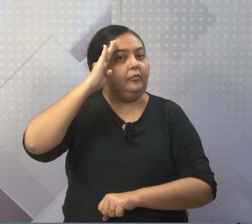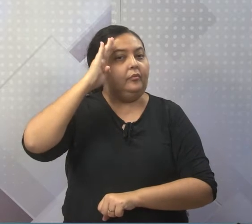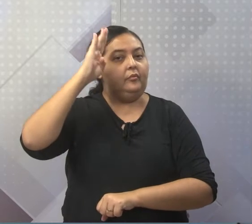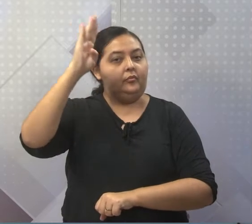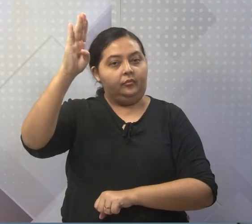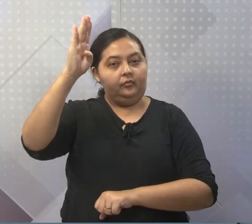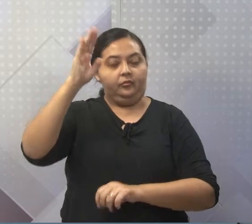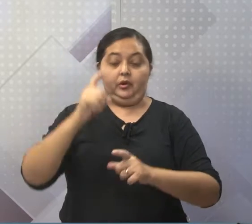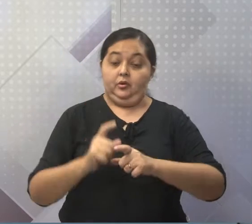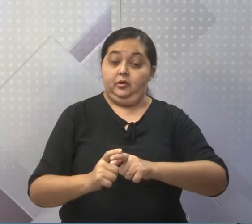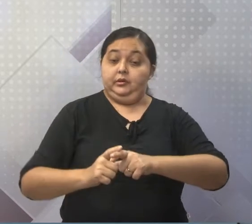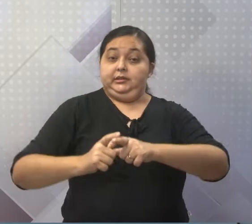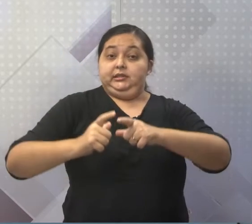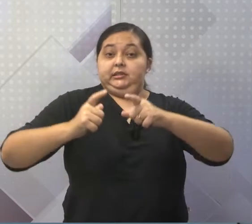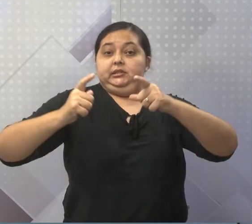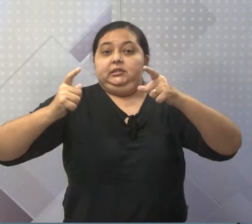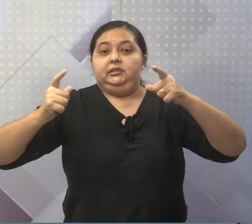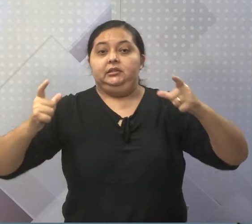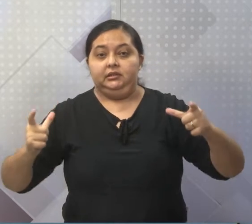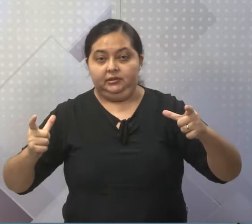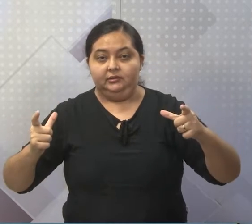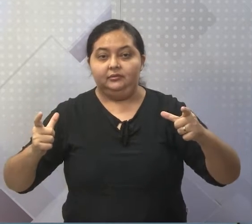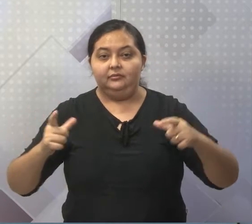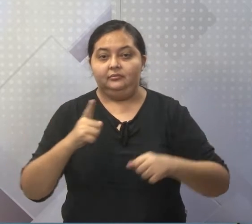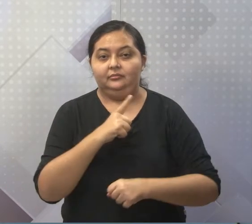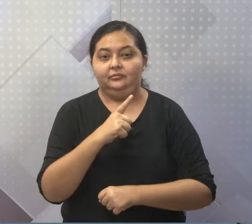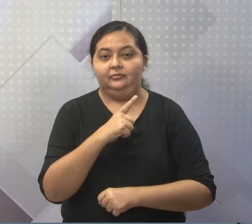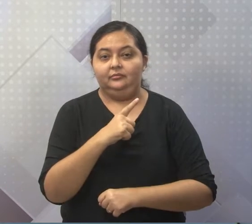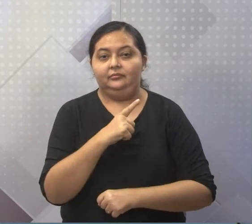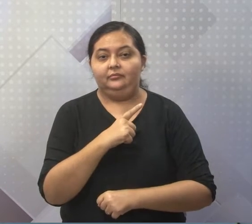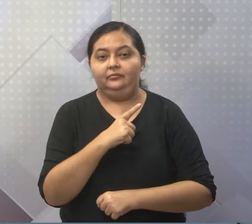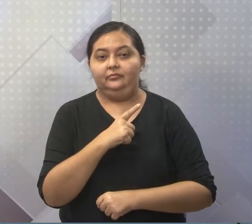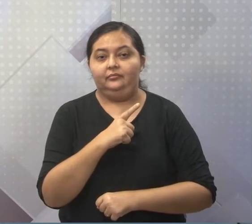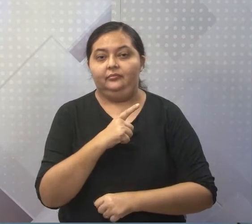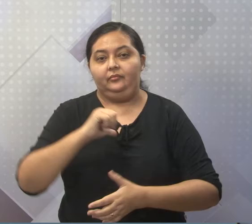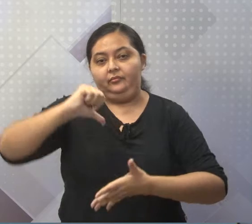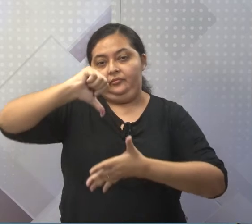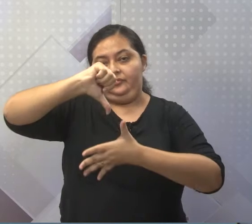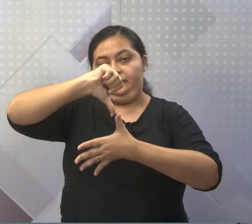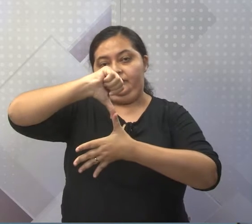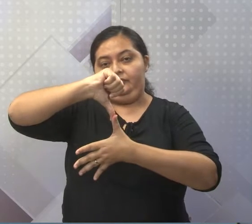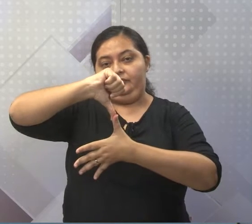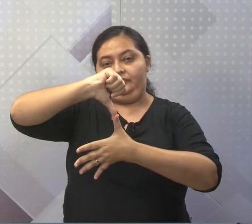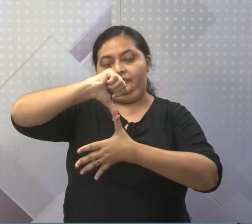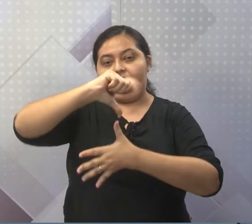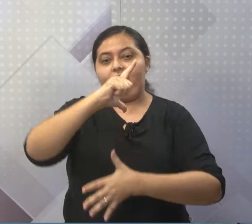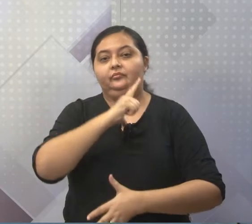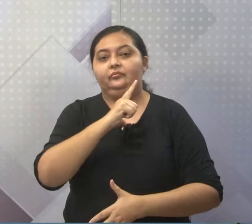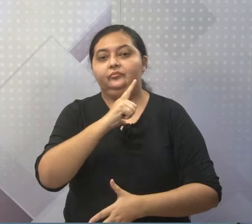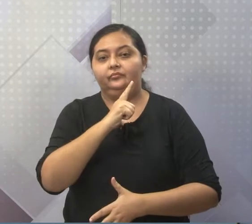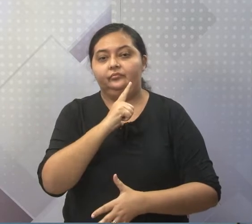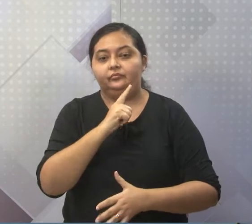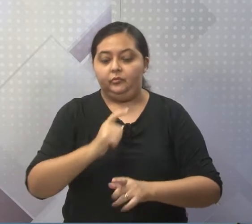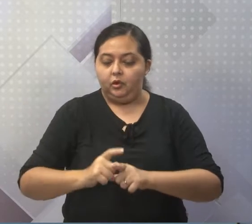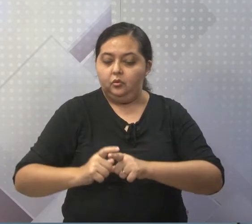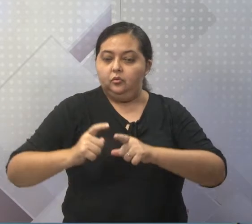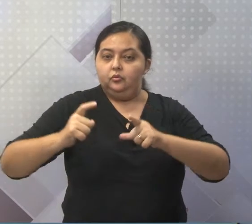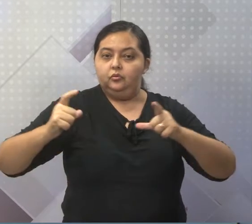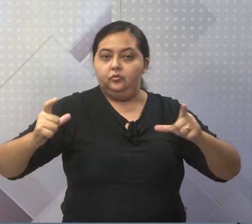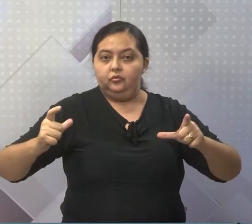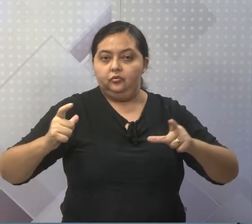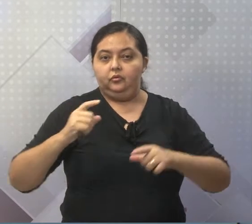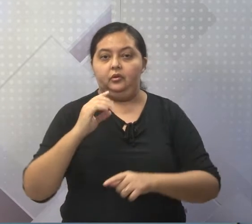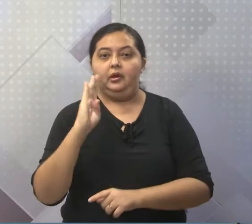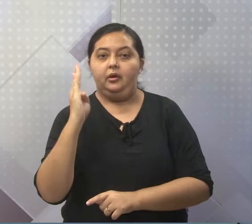dimensão Continental né é o maior território da América do Sul mas temos também em território como destaque a